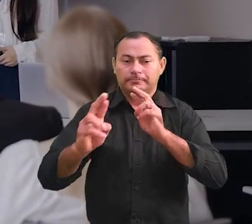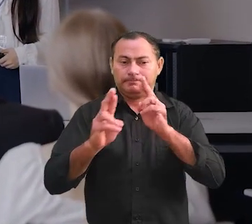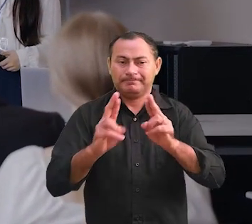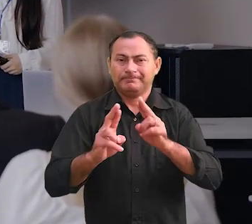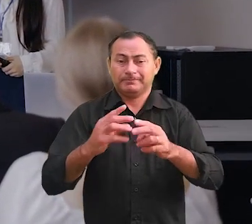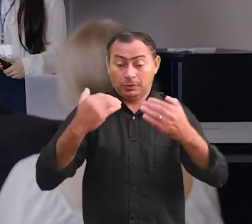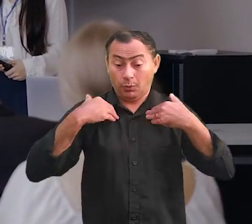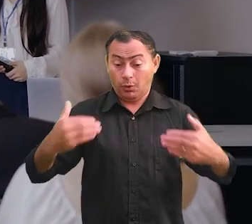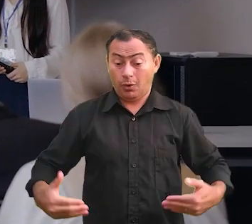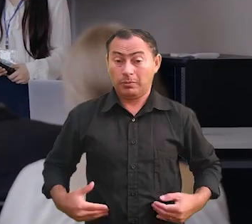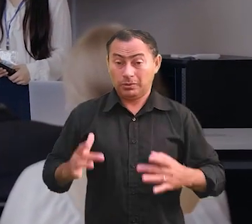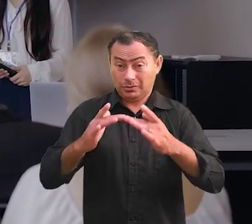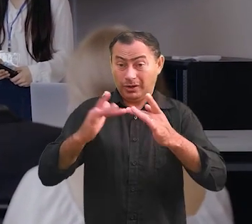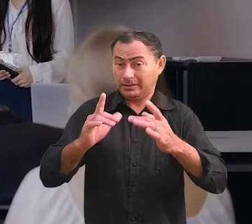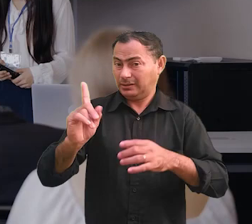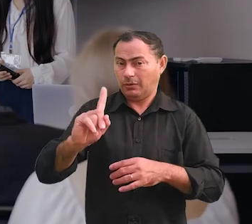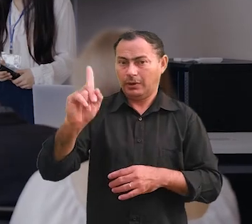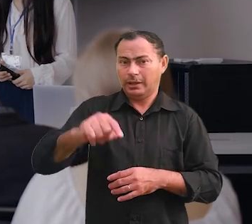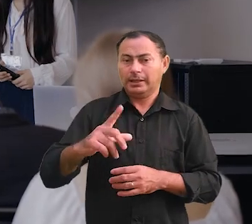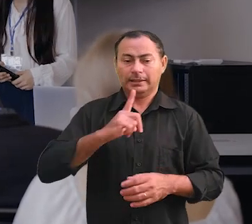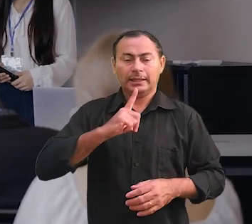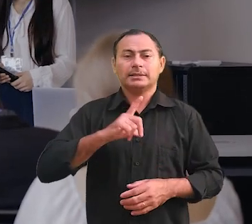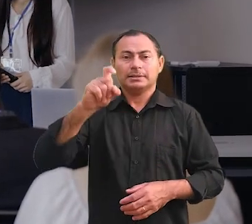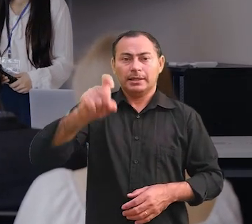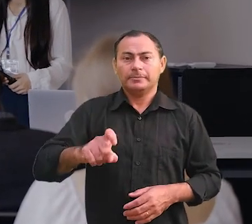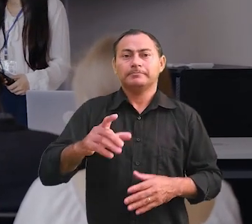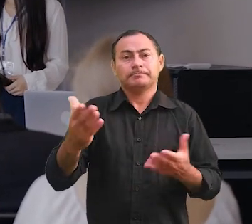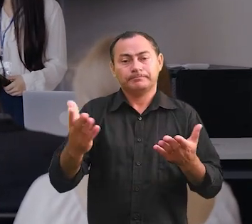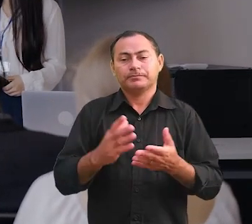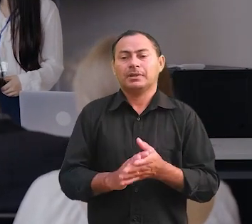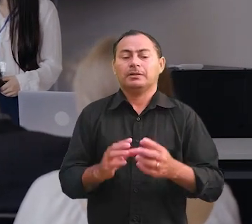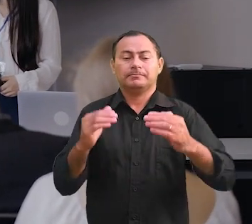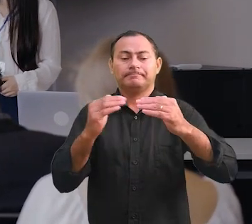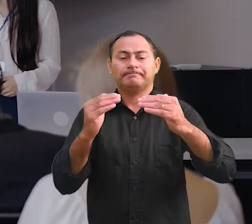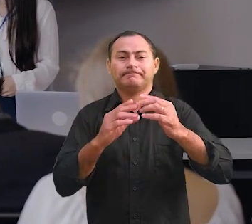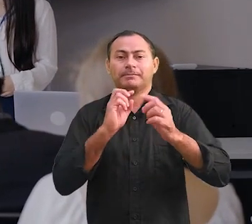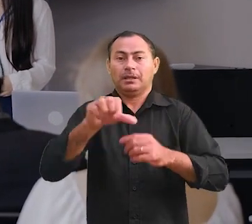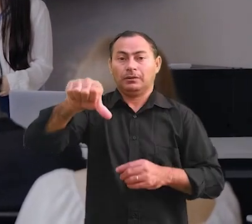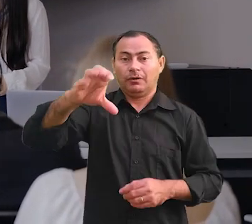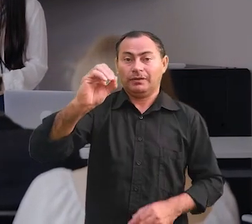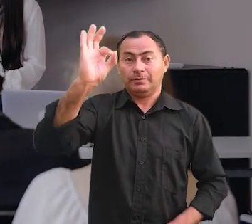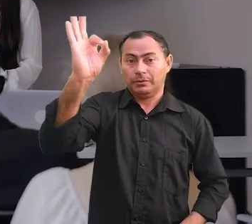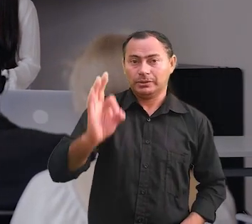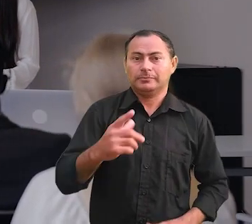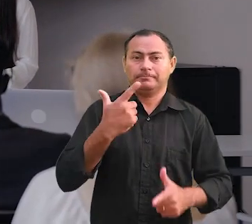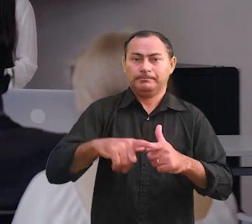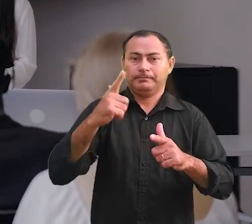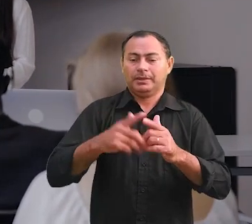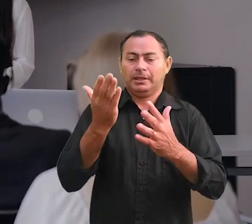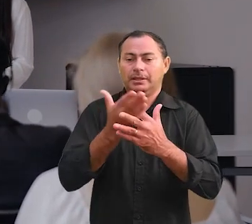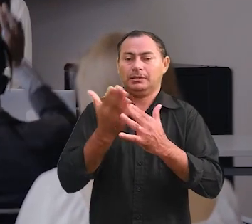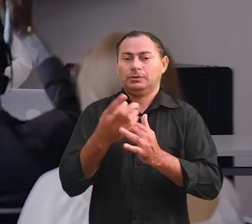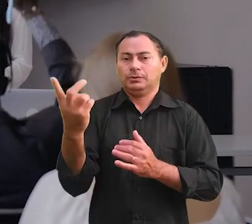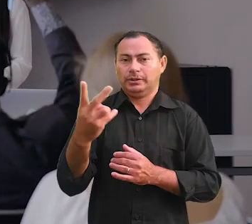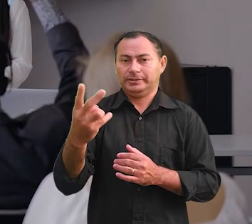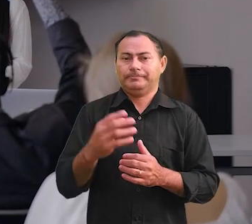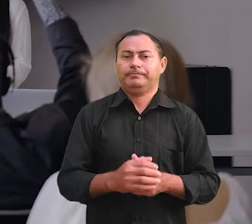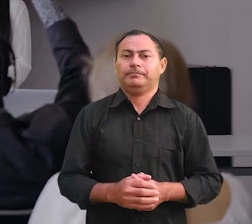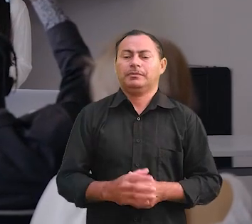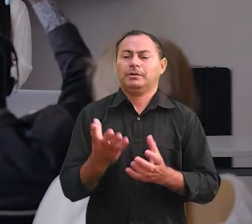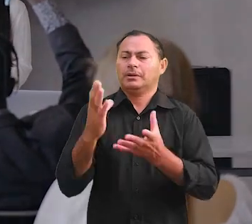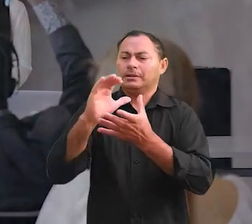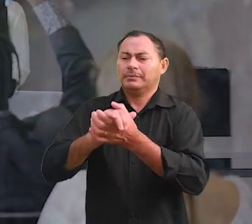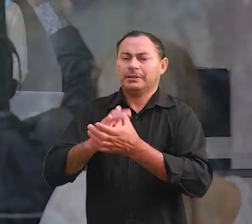fácil relacionamento físico não pô o que tem que ser ele corresponderá a noventa porcento do problema entre o